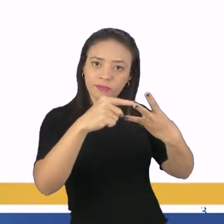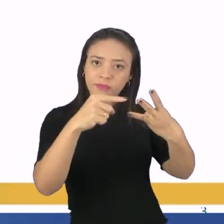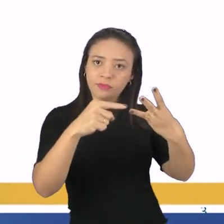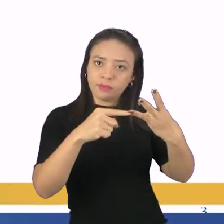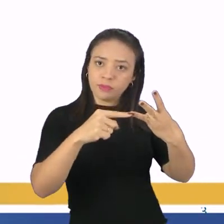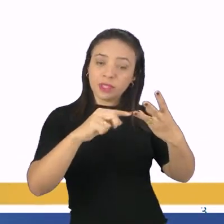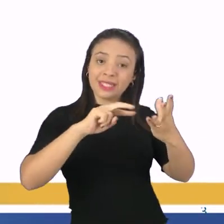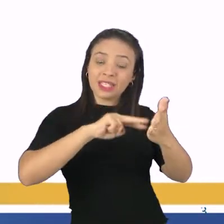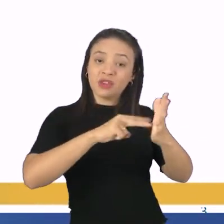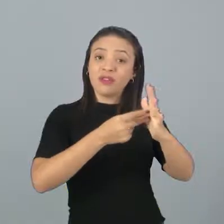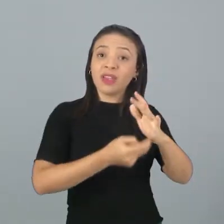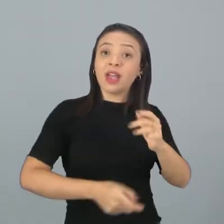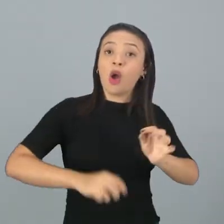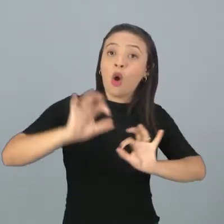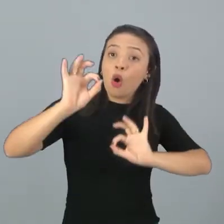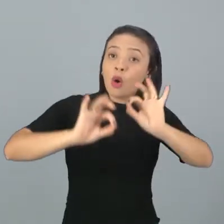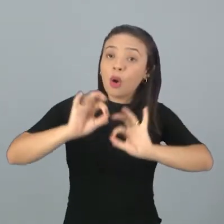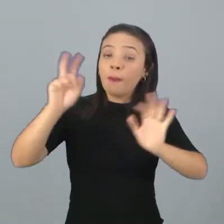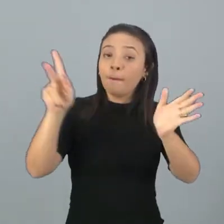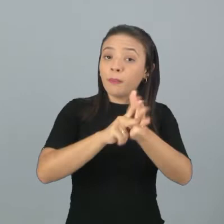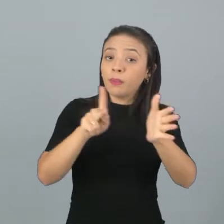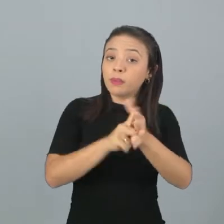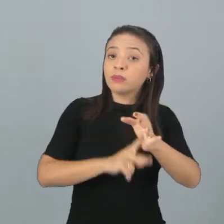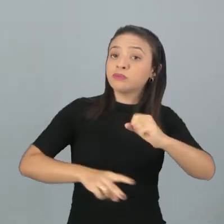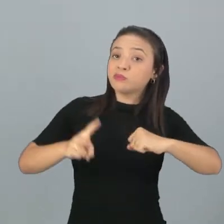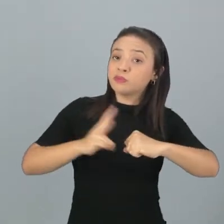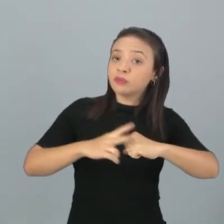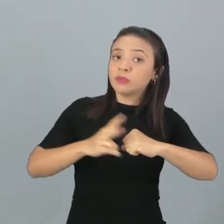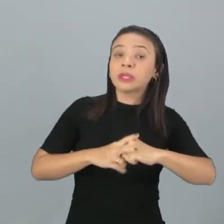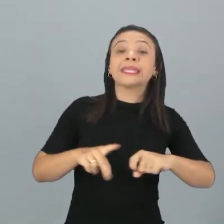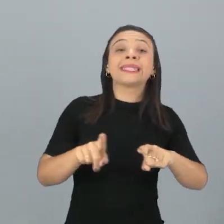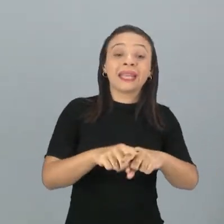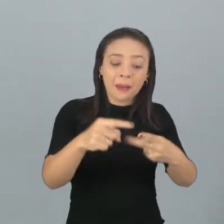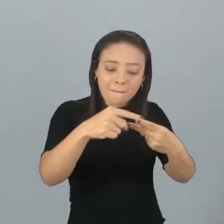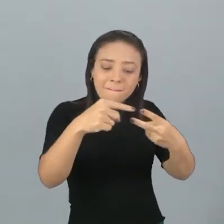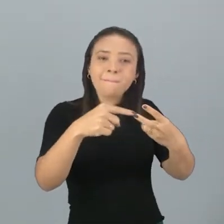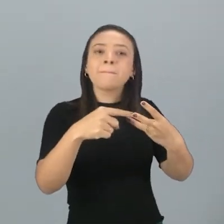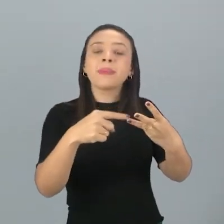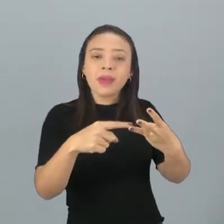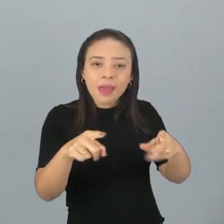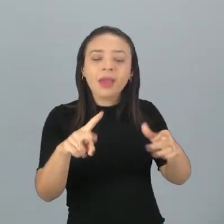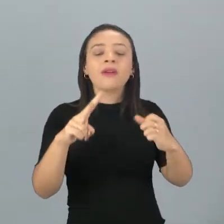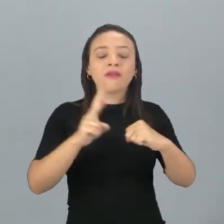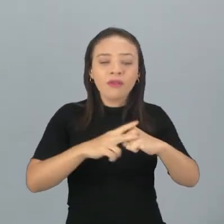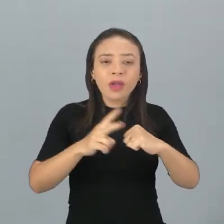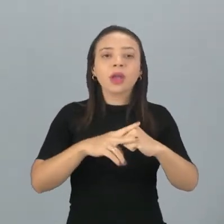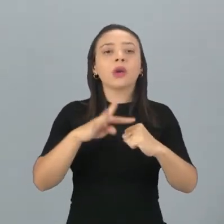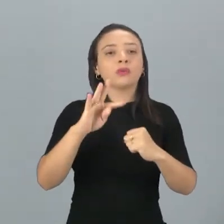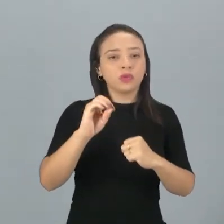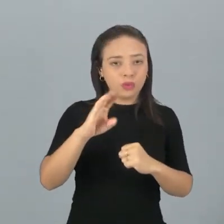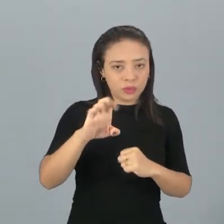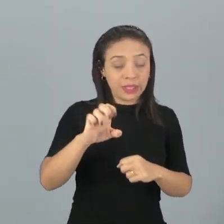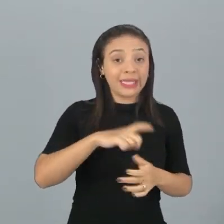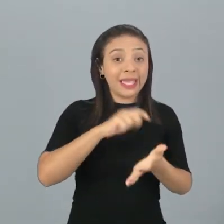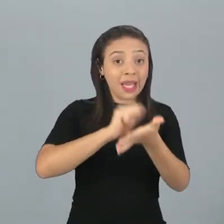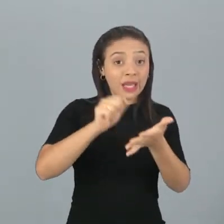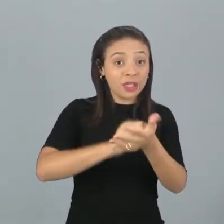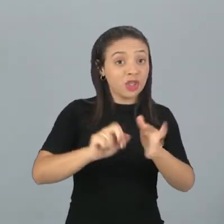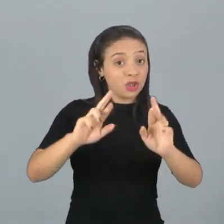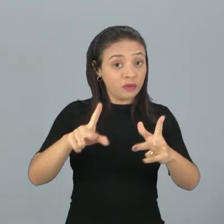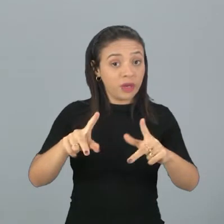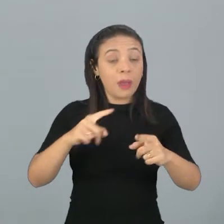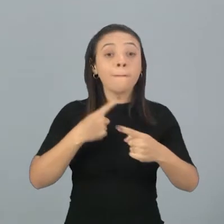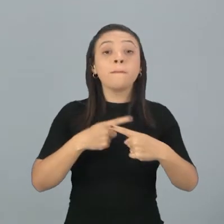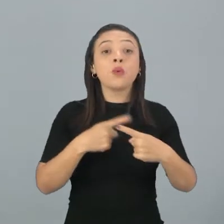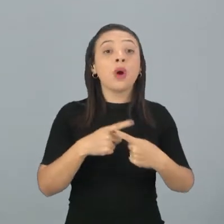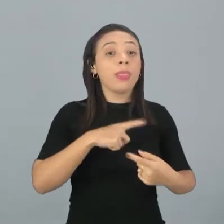são conjugações do verbo to be, então eles também são verbo to be. Eles estão escritos de forma diferente porque estão